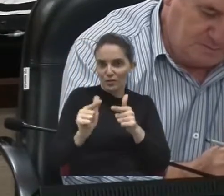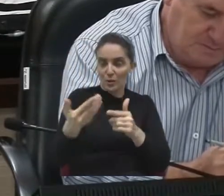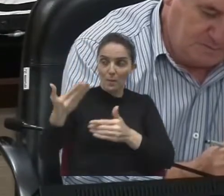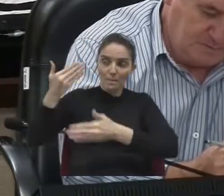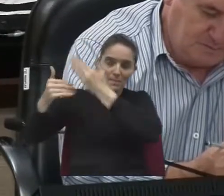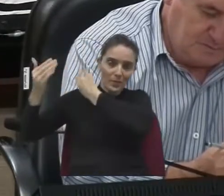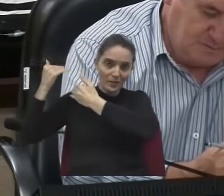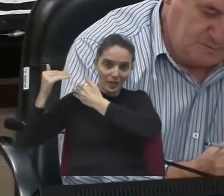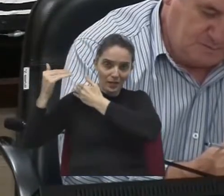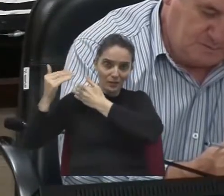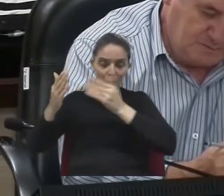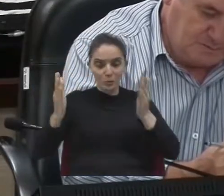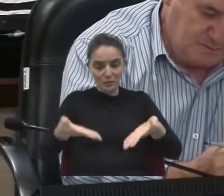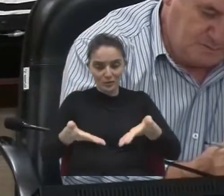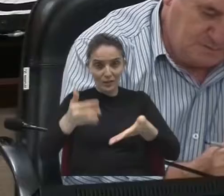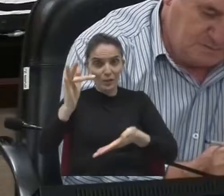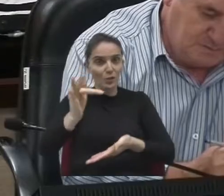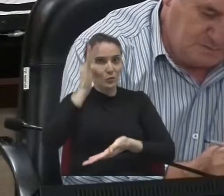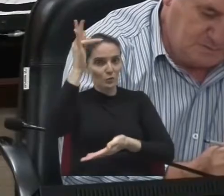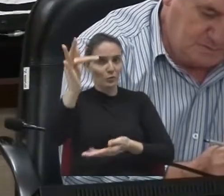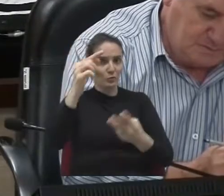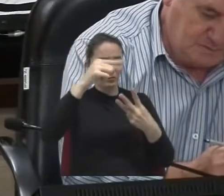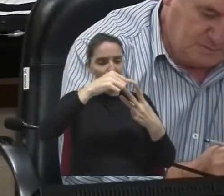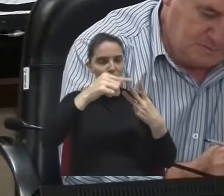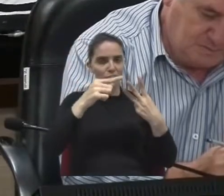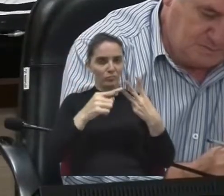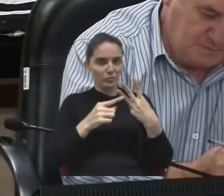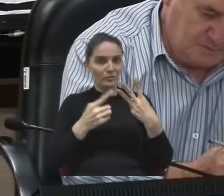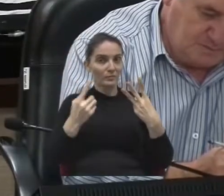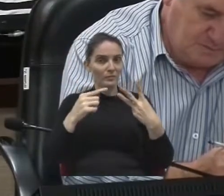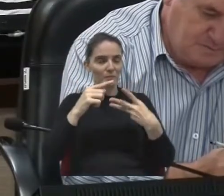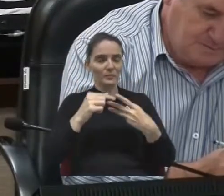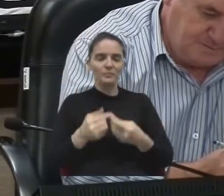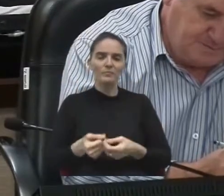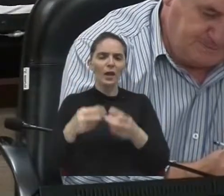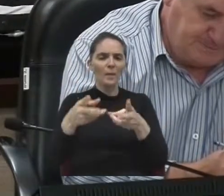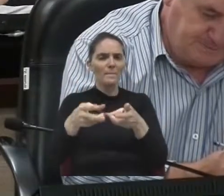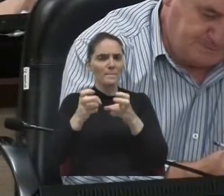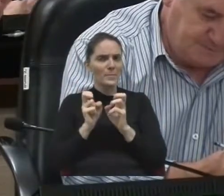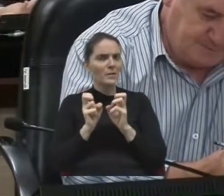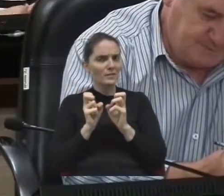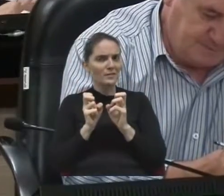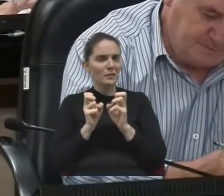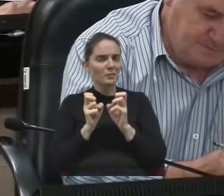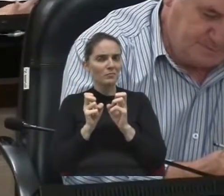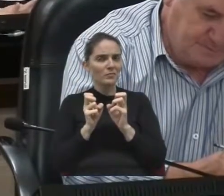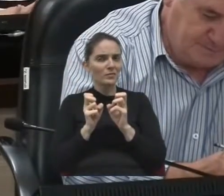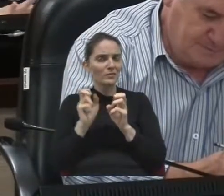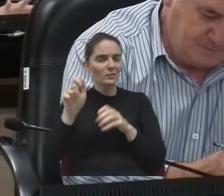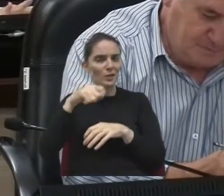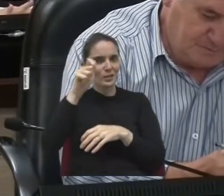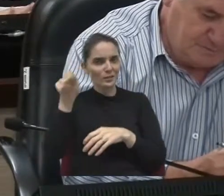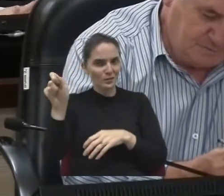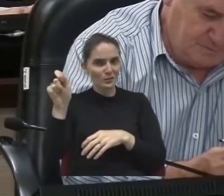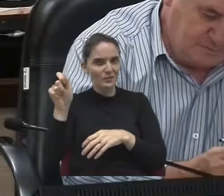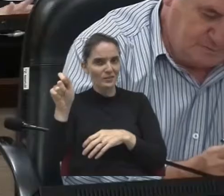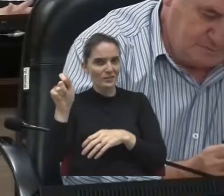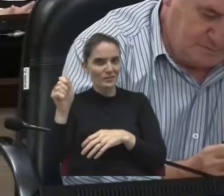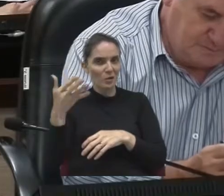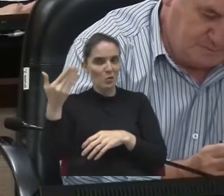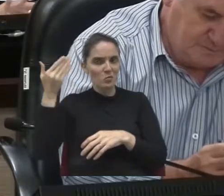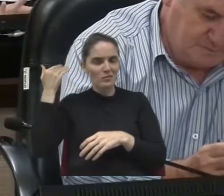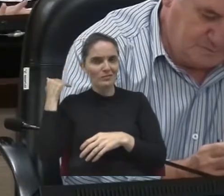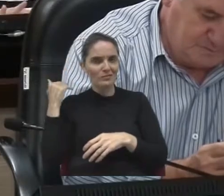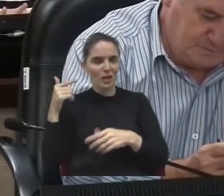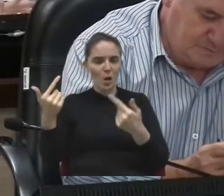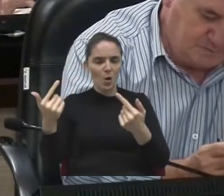e futuro, presidente. E quando nós vemos a Associação dos Antigos Atiradores, nós